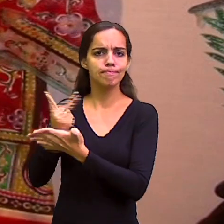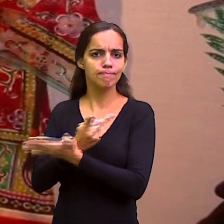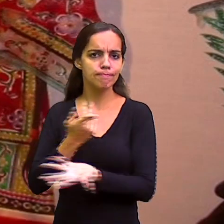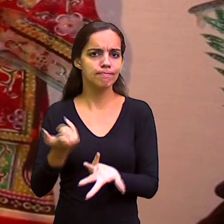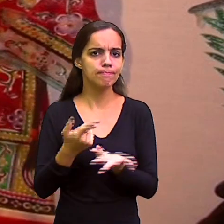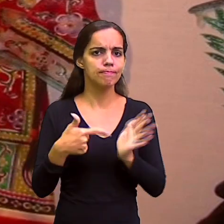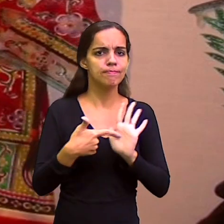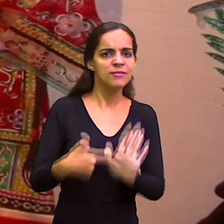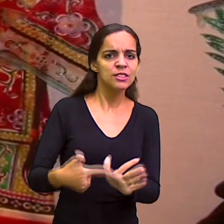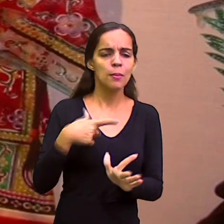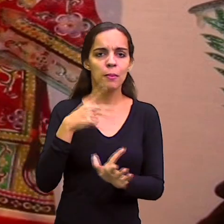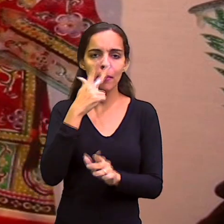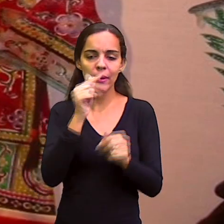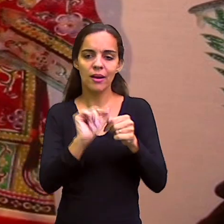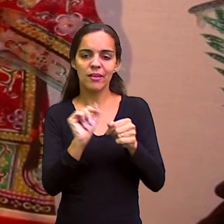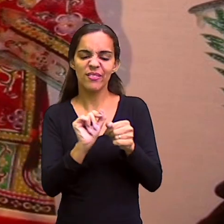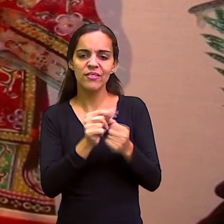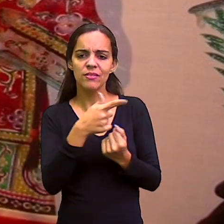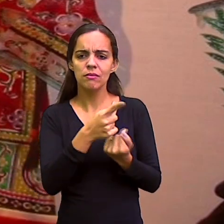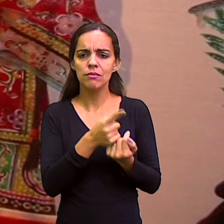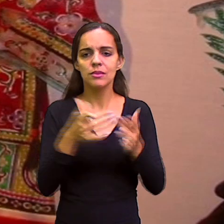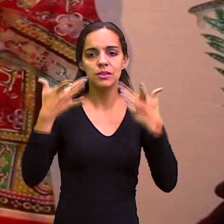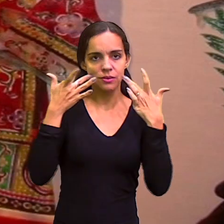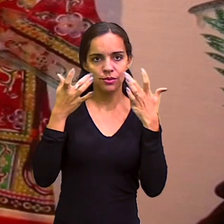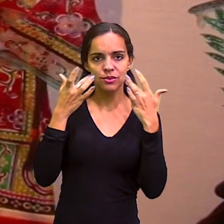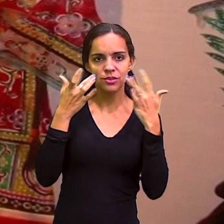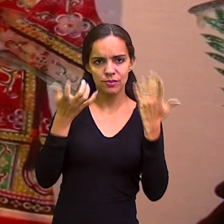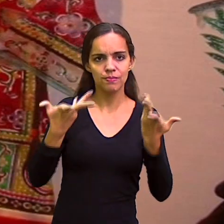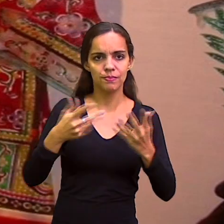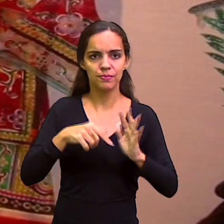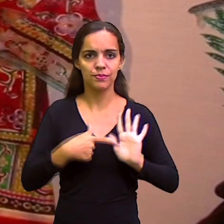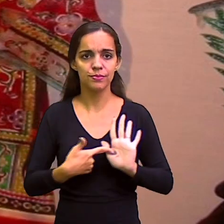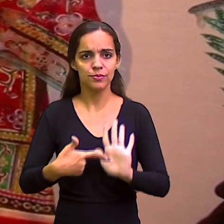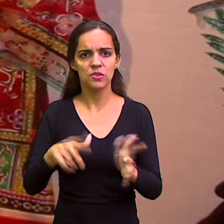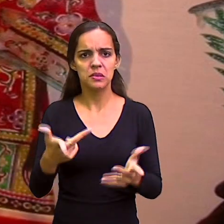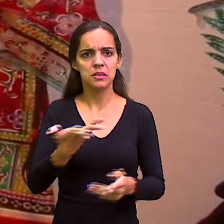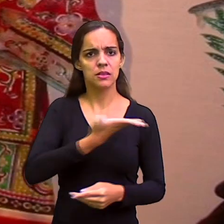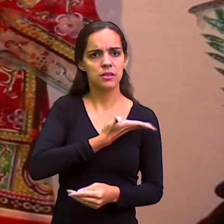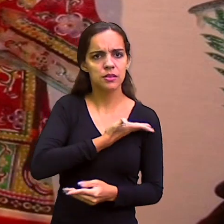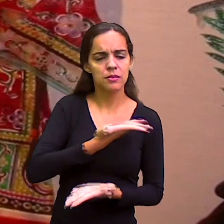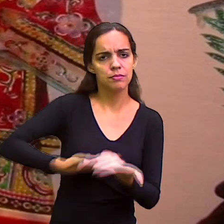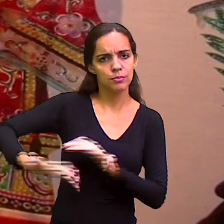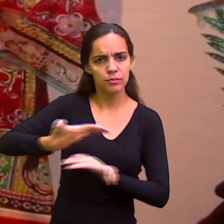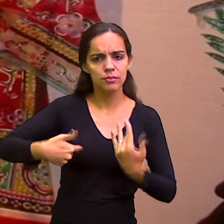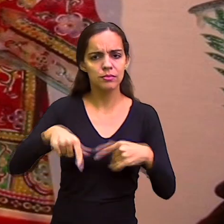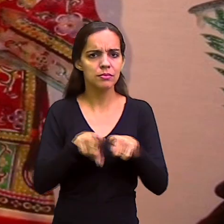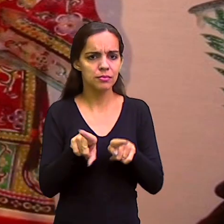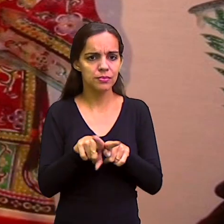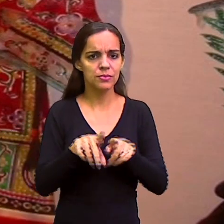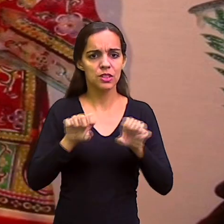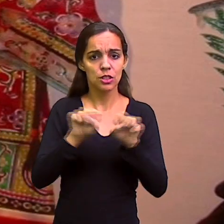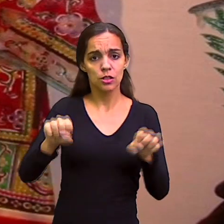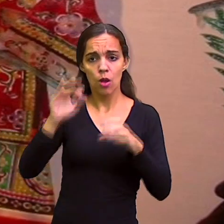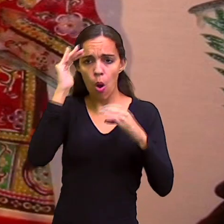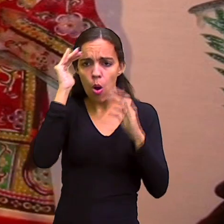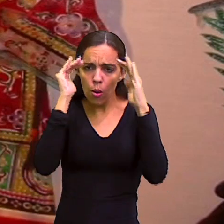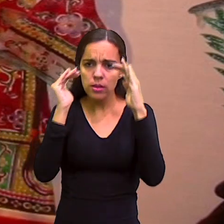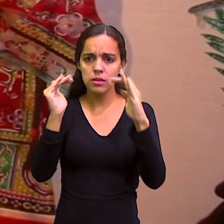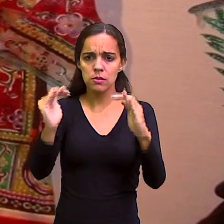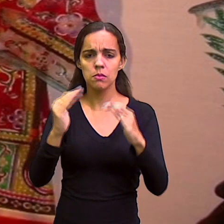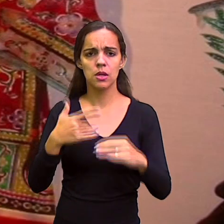para a encenação e reforçando valores como amizade, solidariedade, respeito